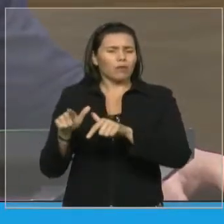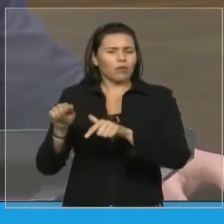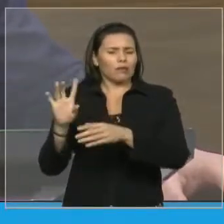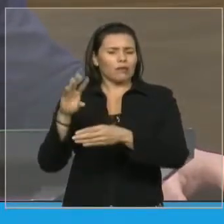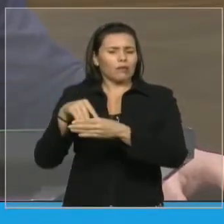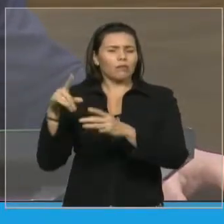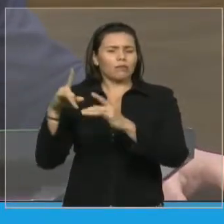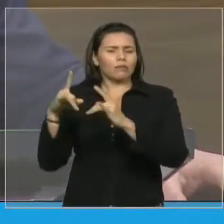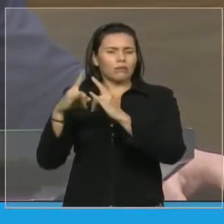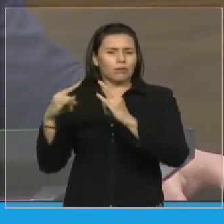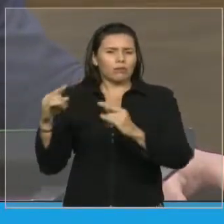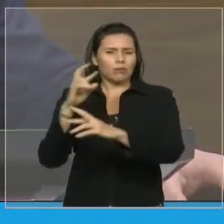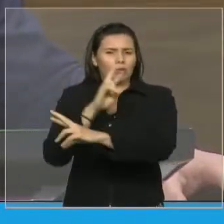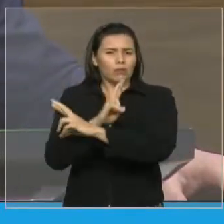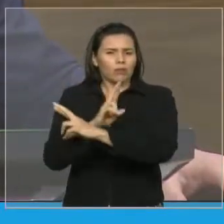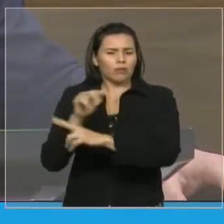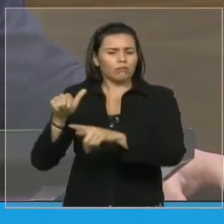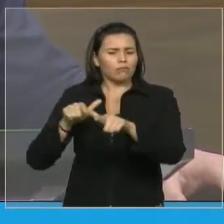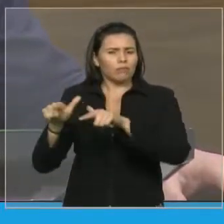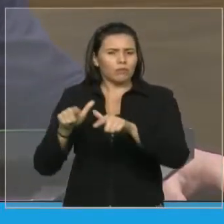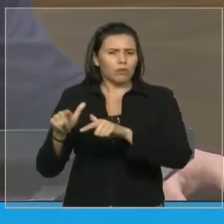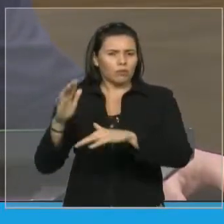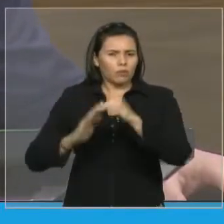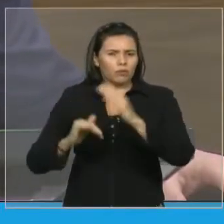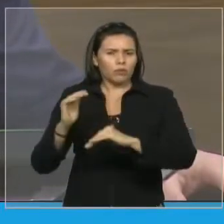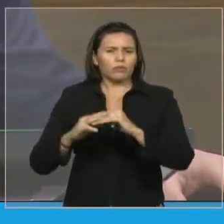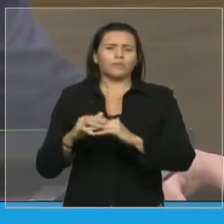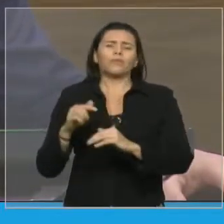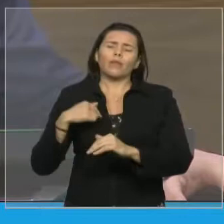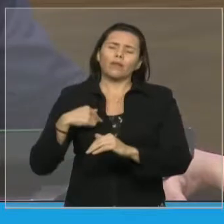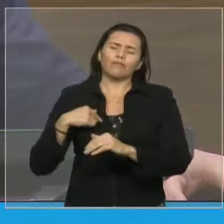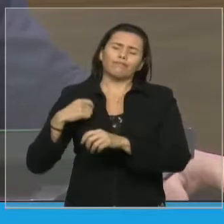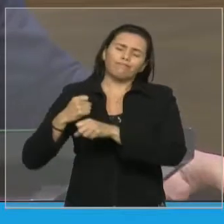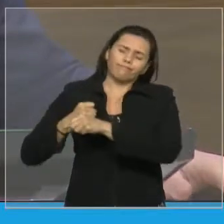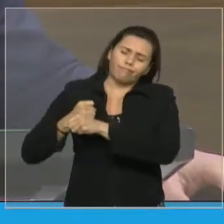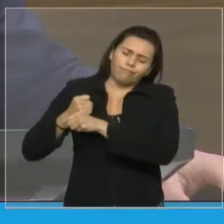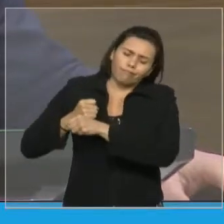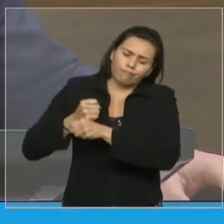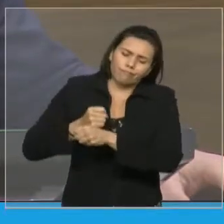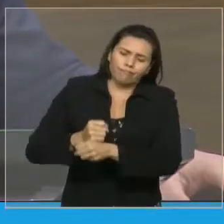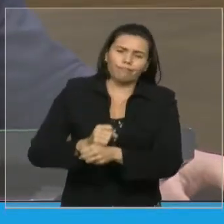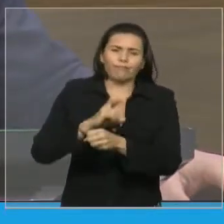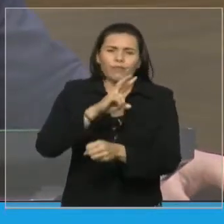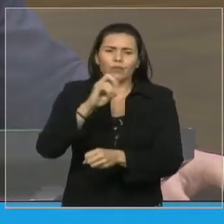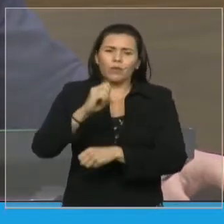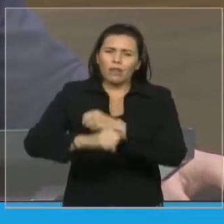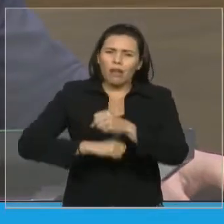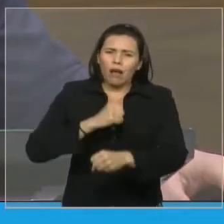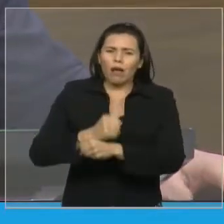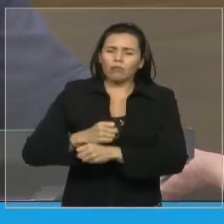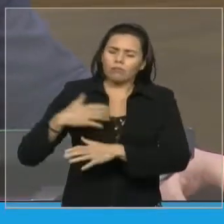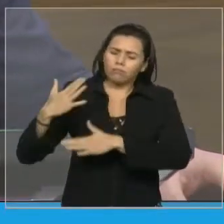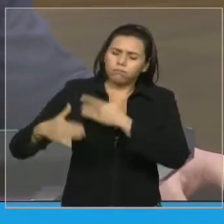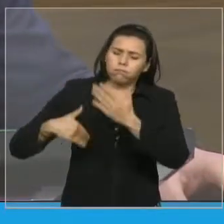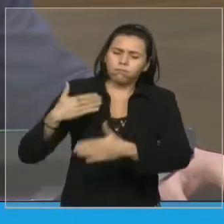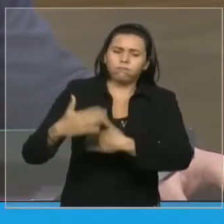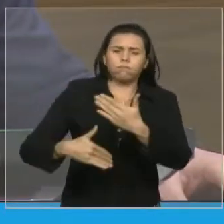isso. E, claro que no decorrer desses 50 anos, muitos avanços aconteceram. Eu me